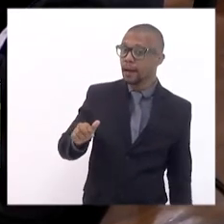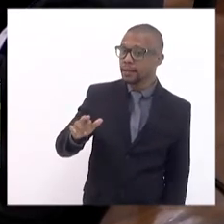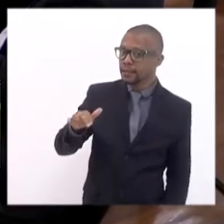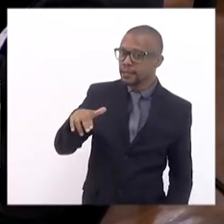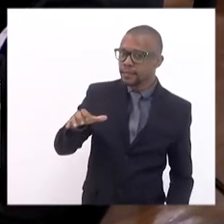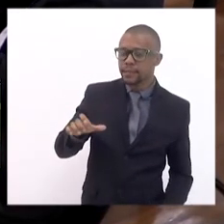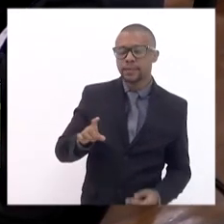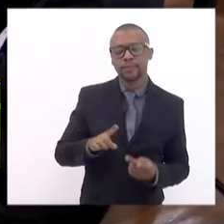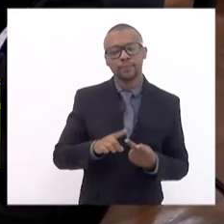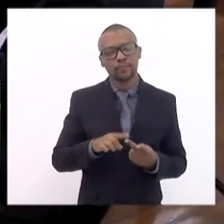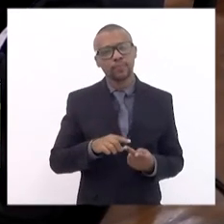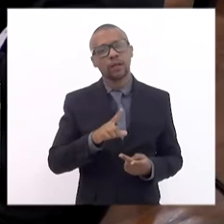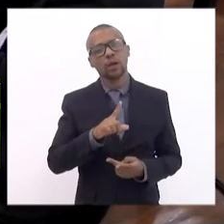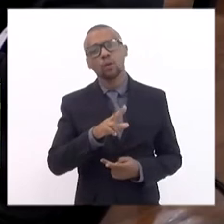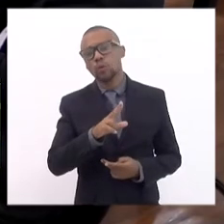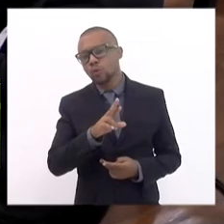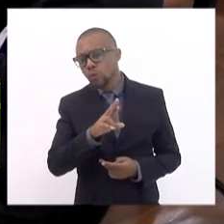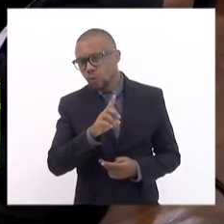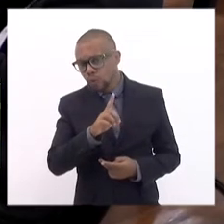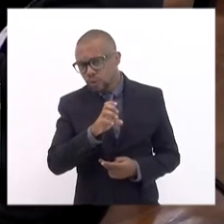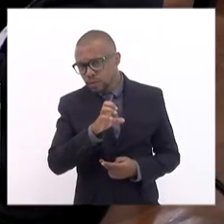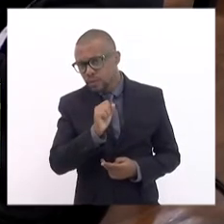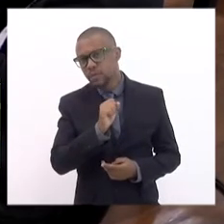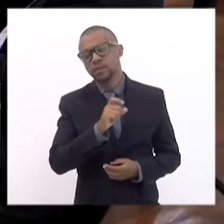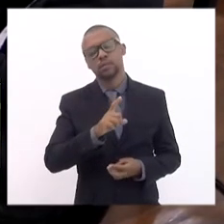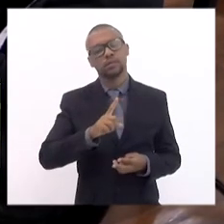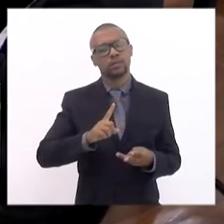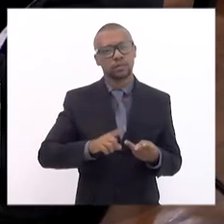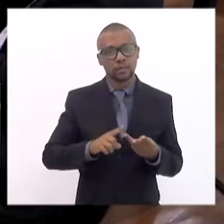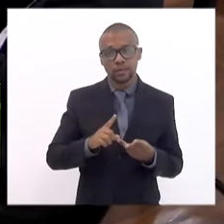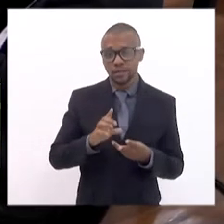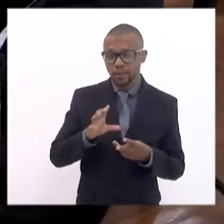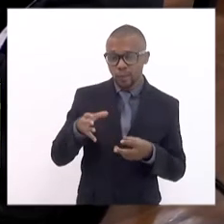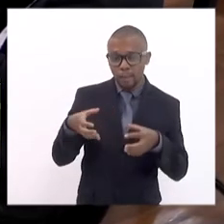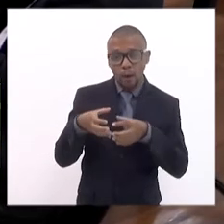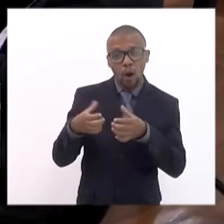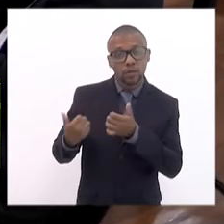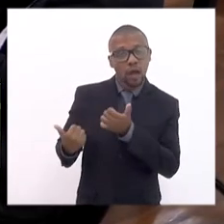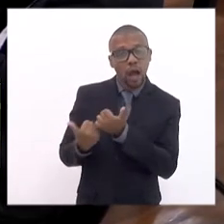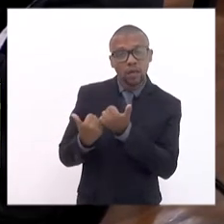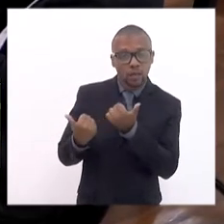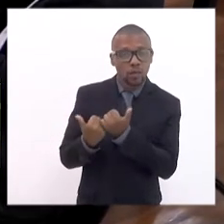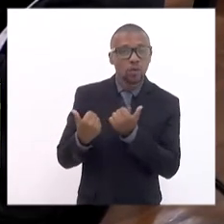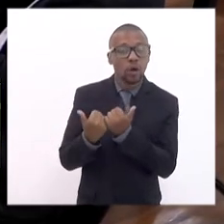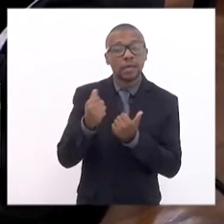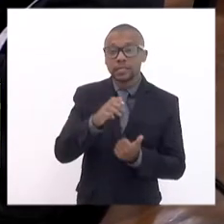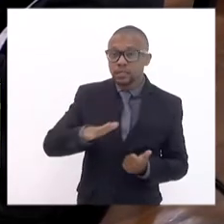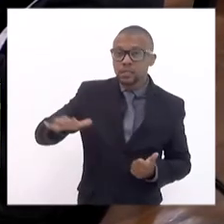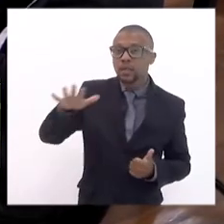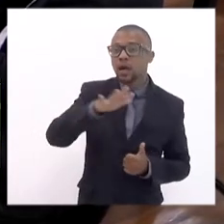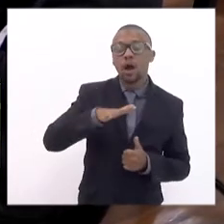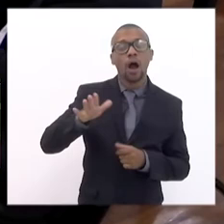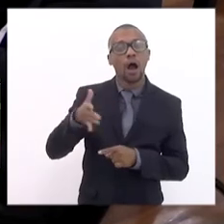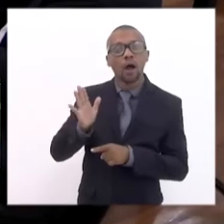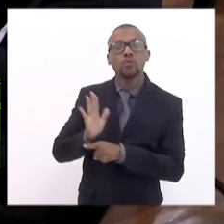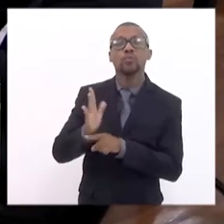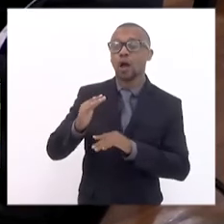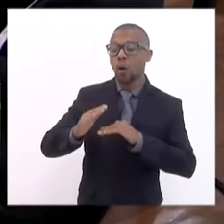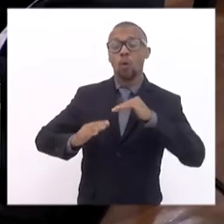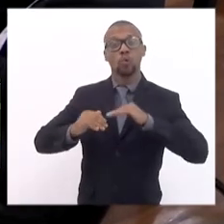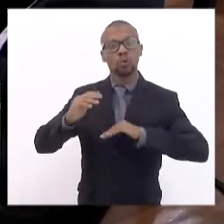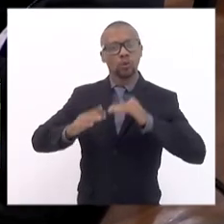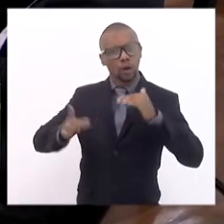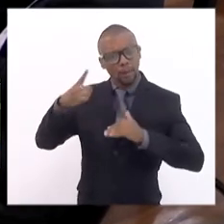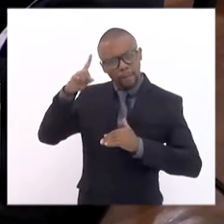a Lucivânia Soares, a Lourdes, enfim, toda essa turma de assessores que, em geral, ajuda a construir as nossas agendas da